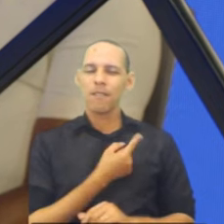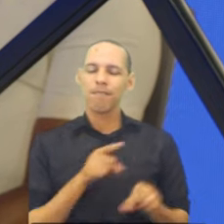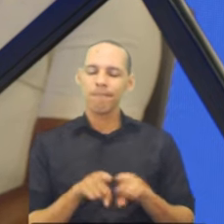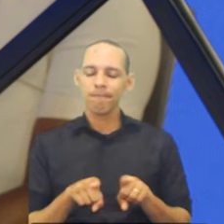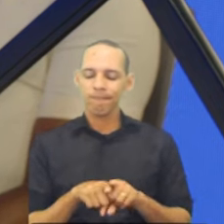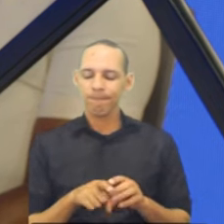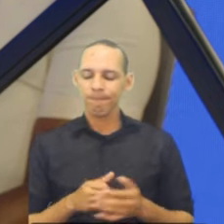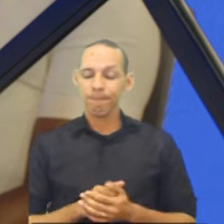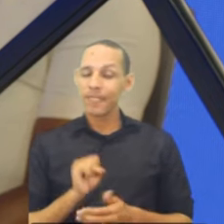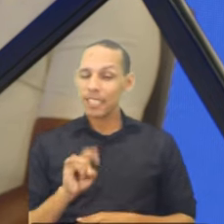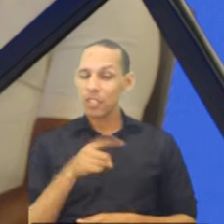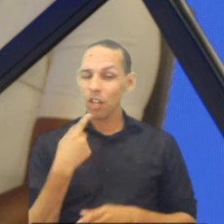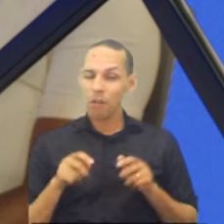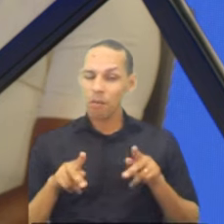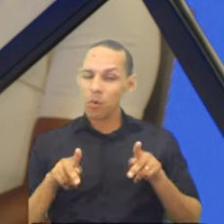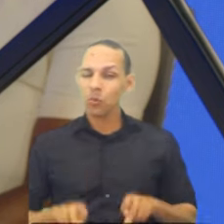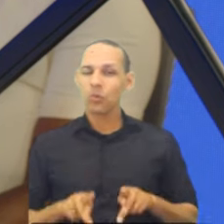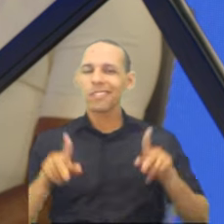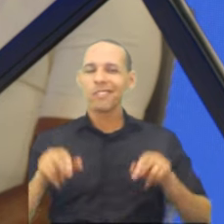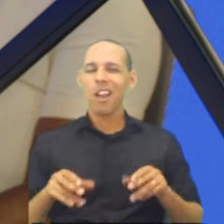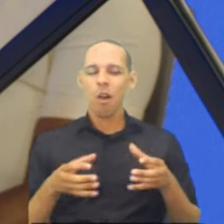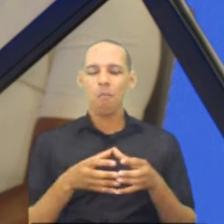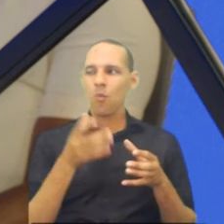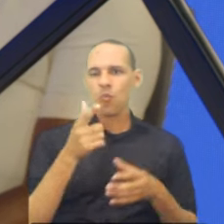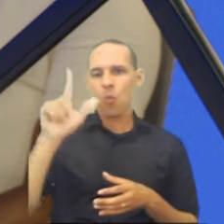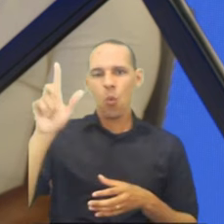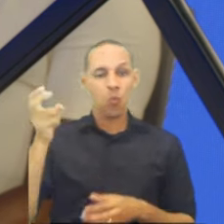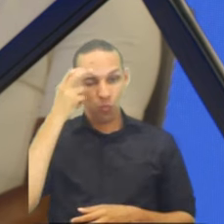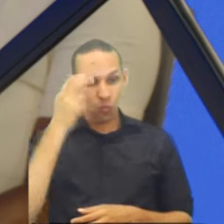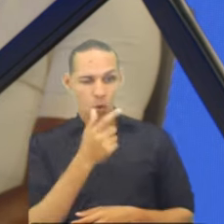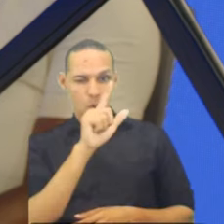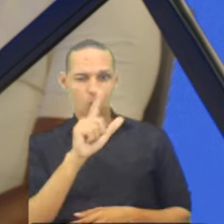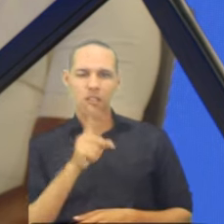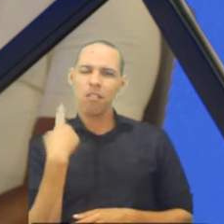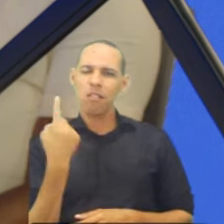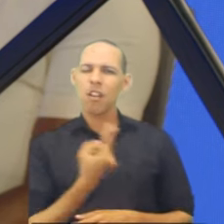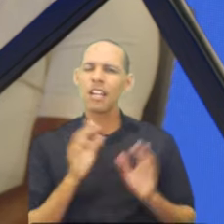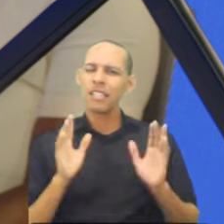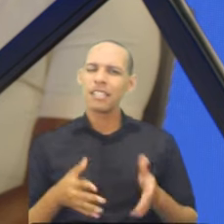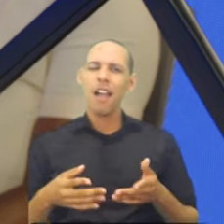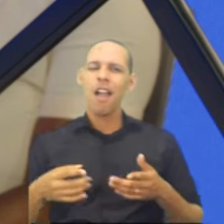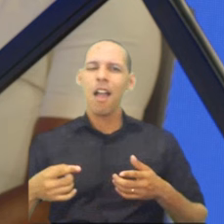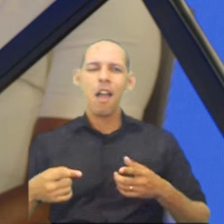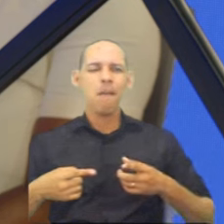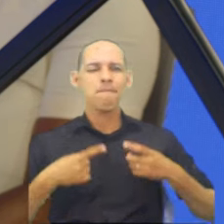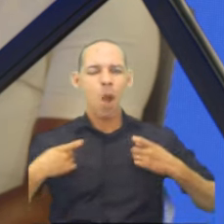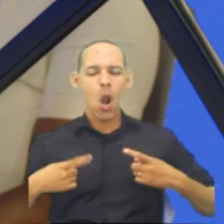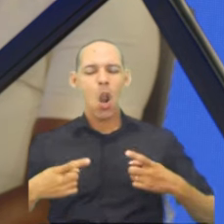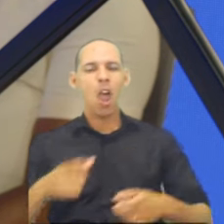e acho que também tem isso se a gente tivesse a postura de outros povos uma cultura de outros povos a gente já tinha trdo uma guerra civil